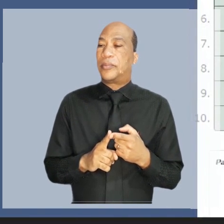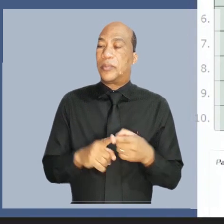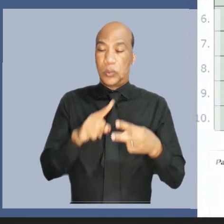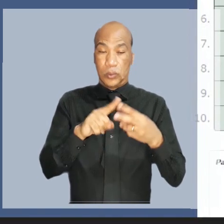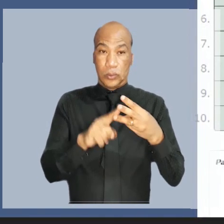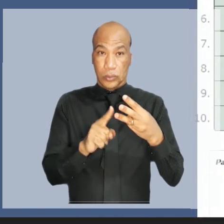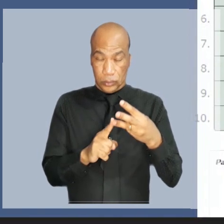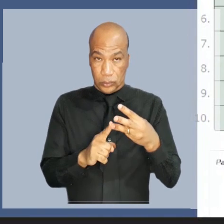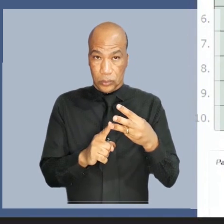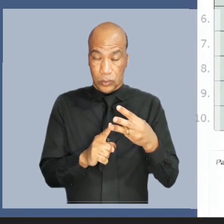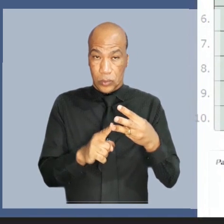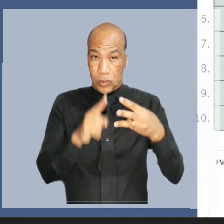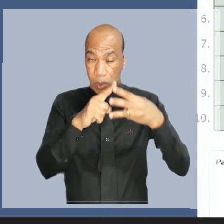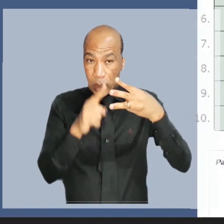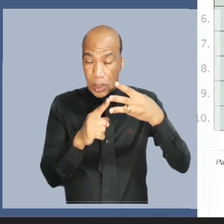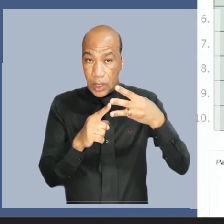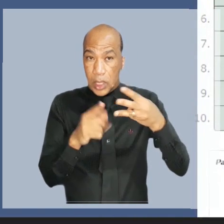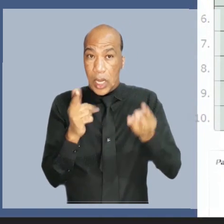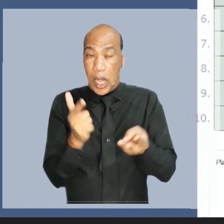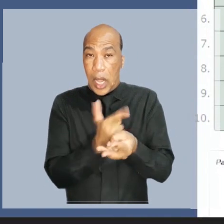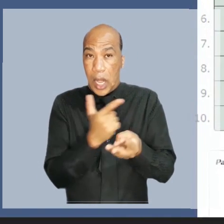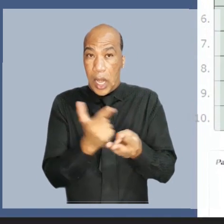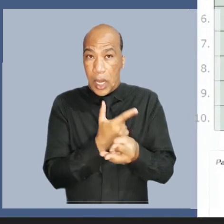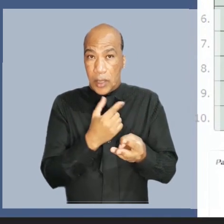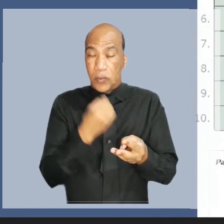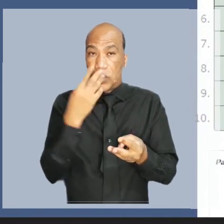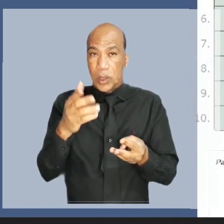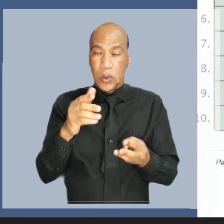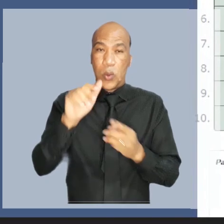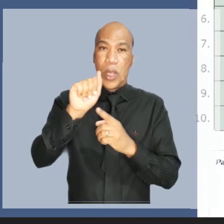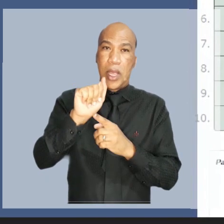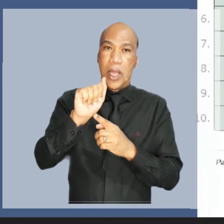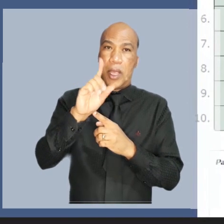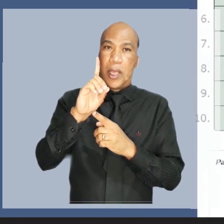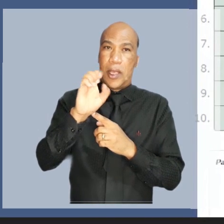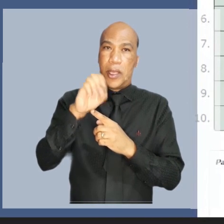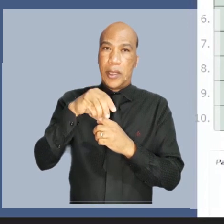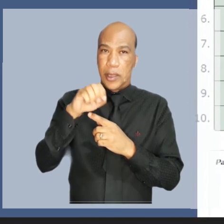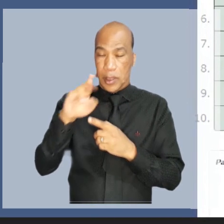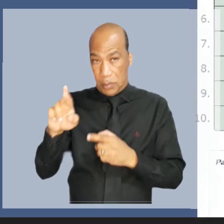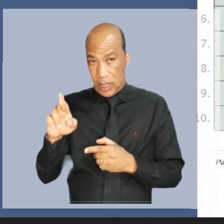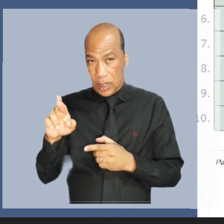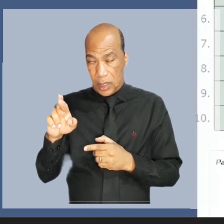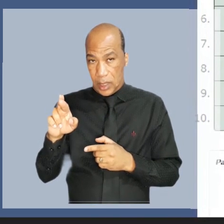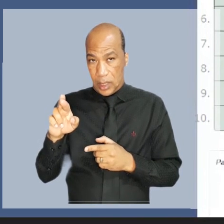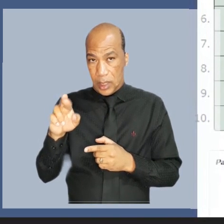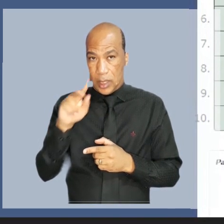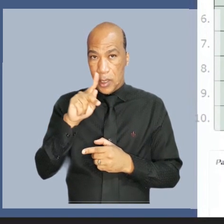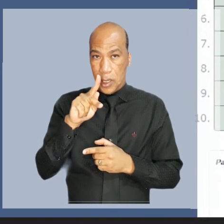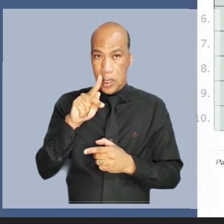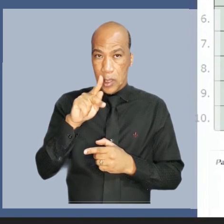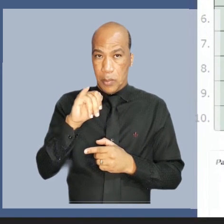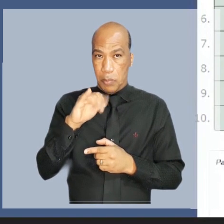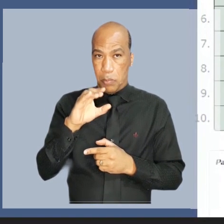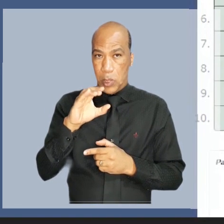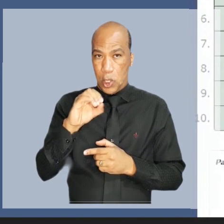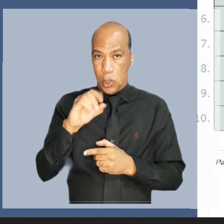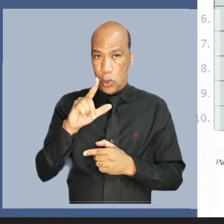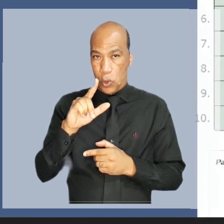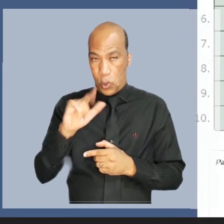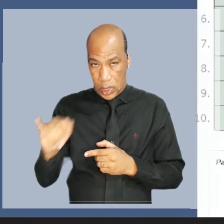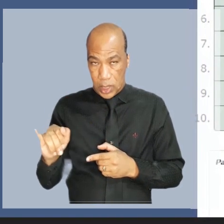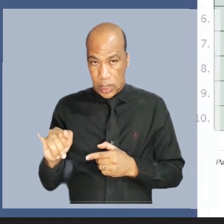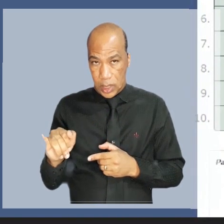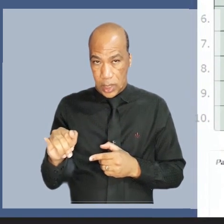Piccoli, que também é coautor do livro, que é a Contratação de Inovação na Justiça, com os avanços do Marco Legal de